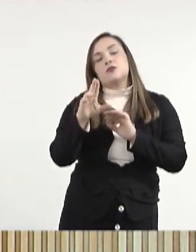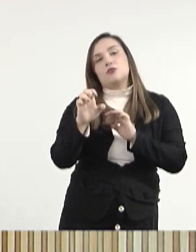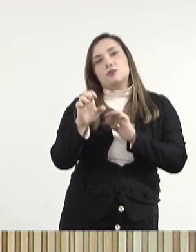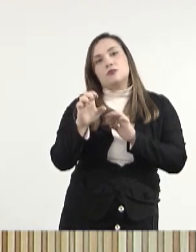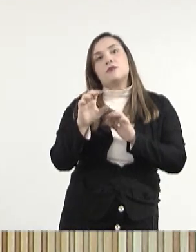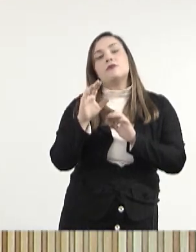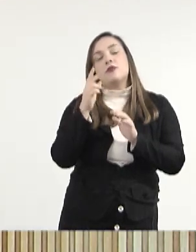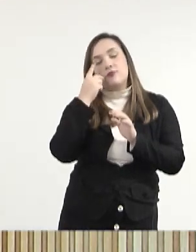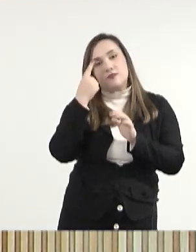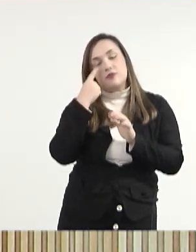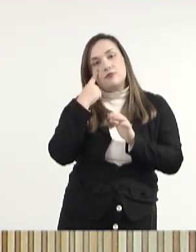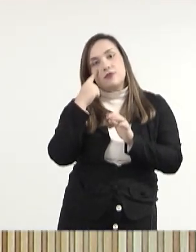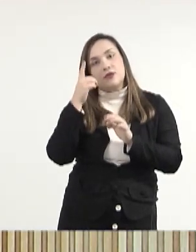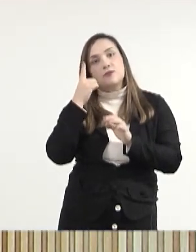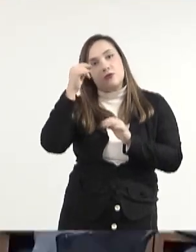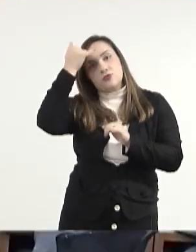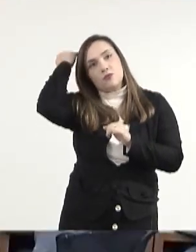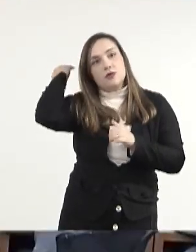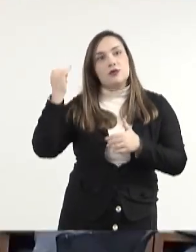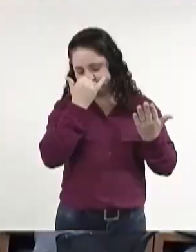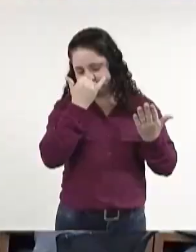o comentário do deputado Júnior Mock.